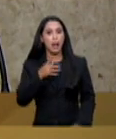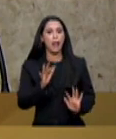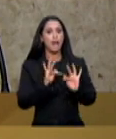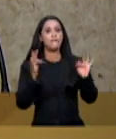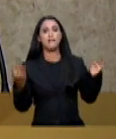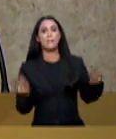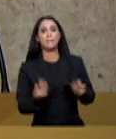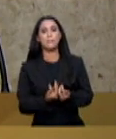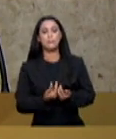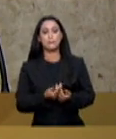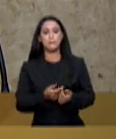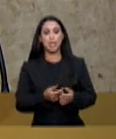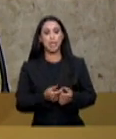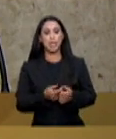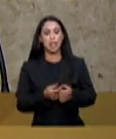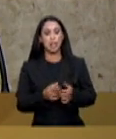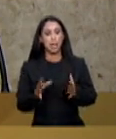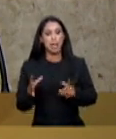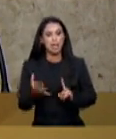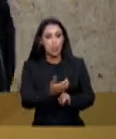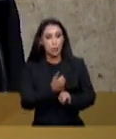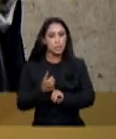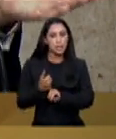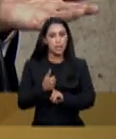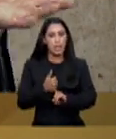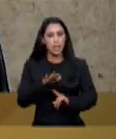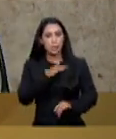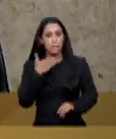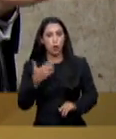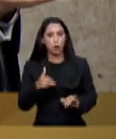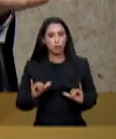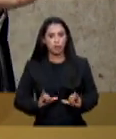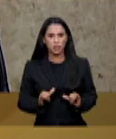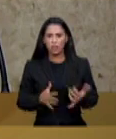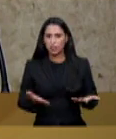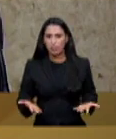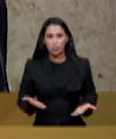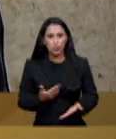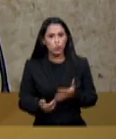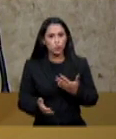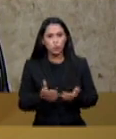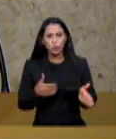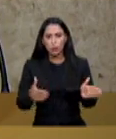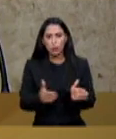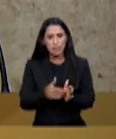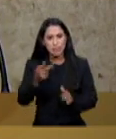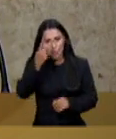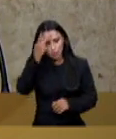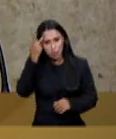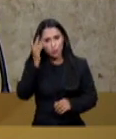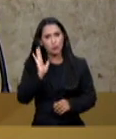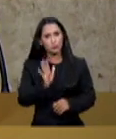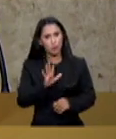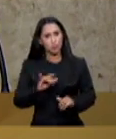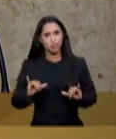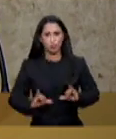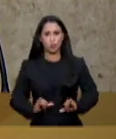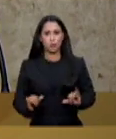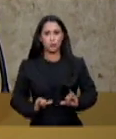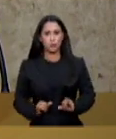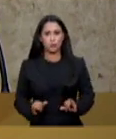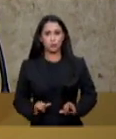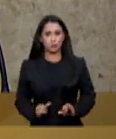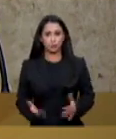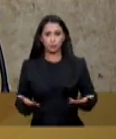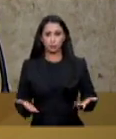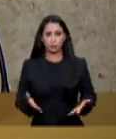família morta, uma pessoa ferida. E isso, qualquer um pode passar por isso, acredito até que muitos já passaram, mas evidentemente que nós não